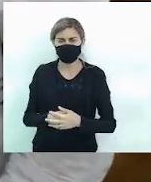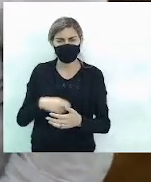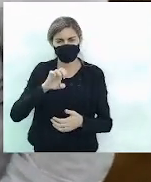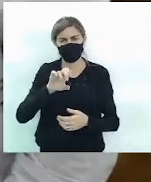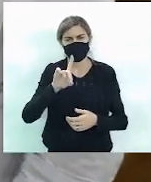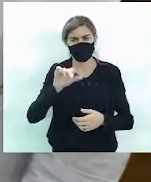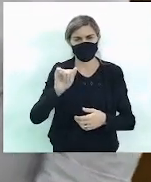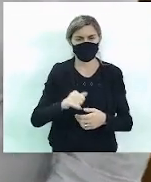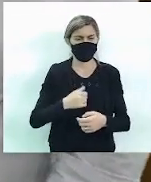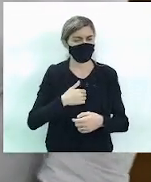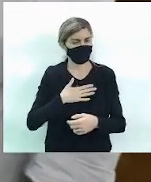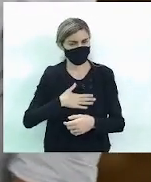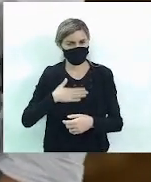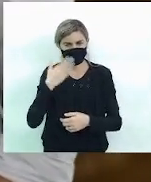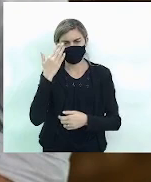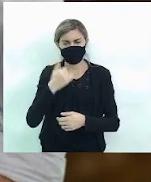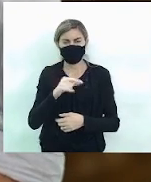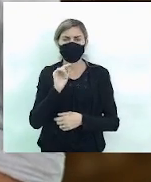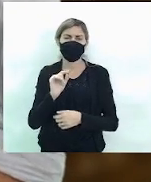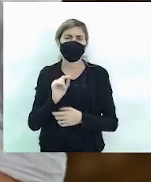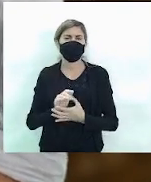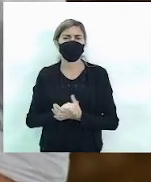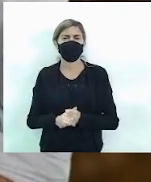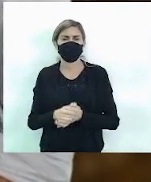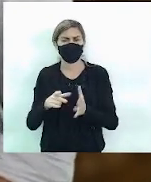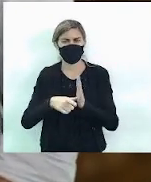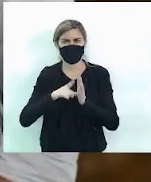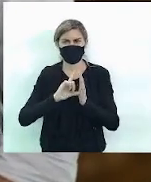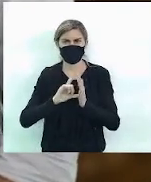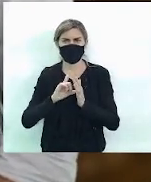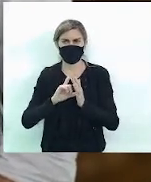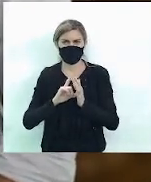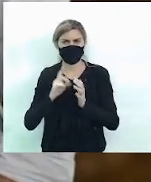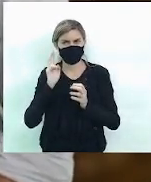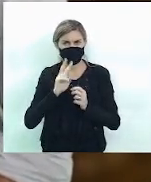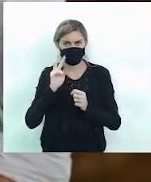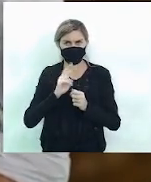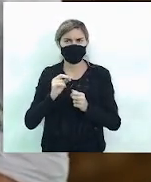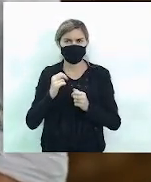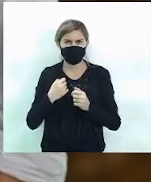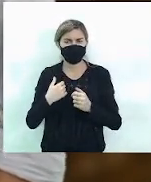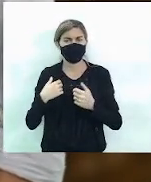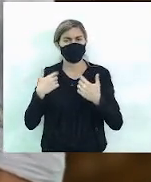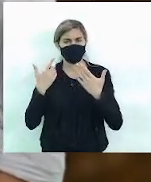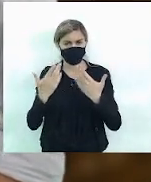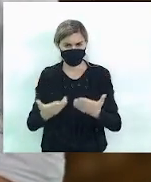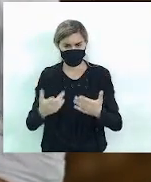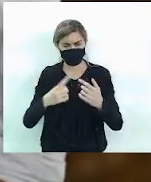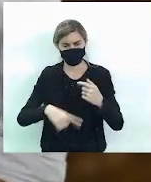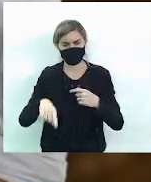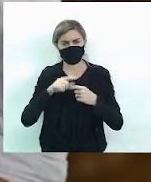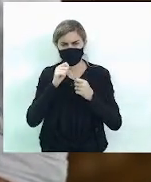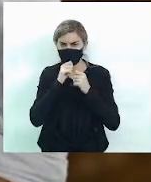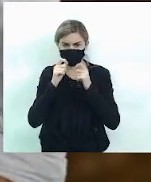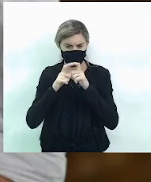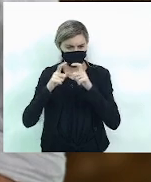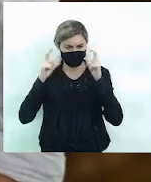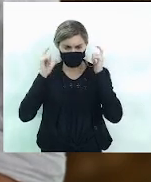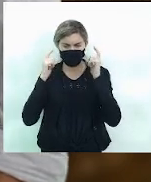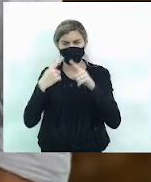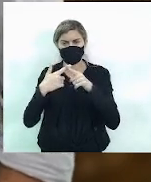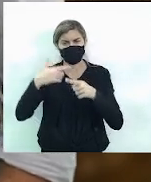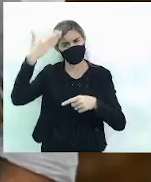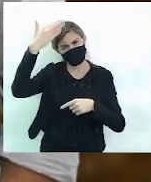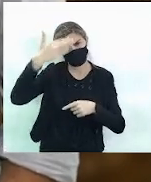eu gostaria de saber, professor, o seguinte, antes de mais nada, lembrar, destacar ao nosso estudante que nós estamos sem máscaras, porque nós